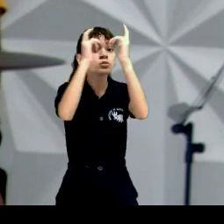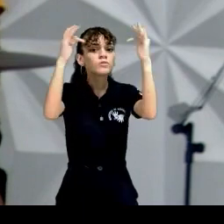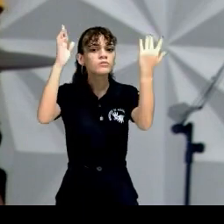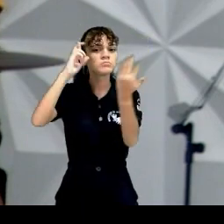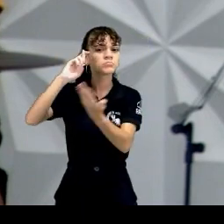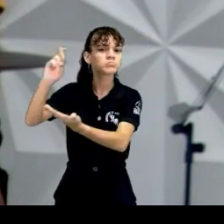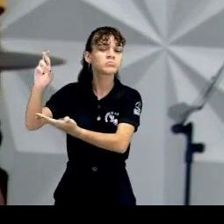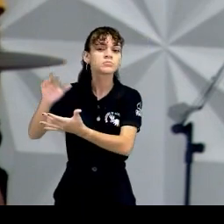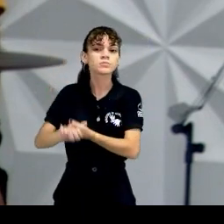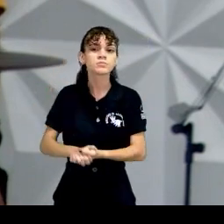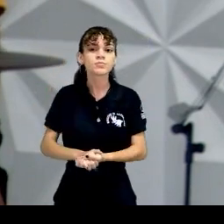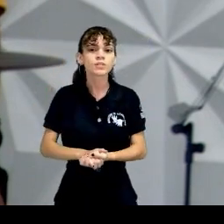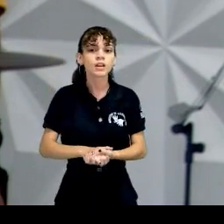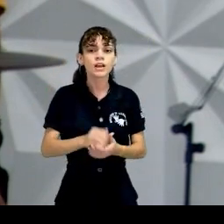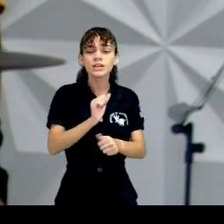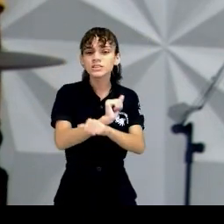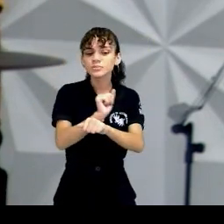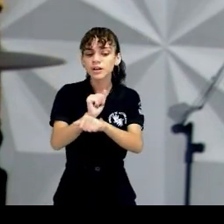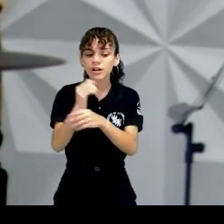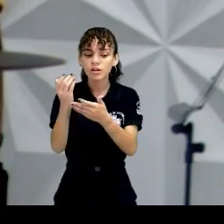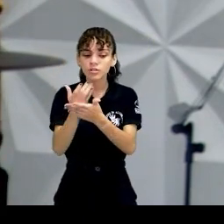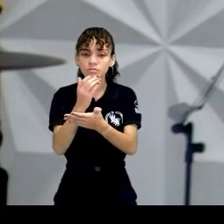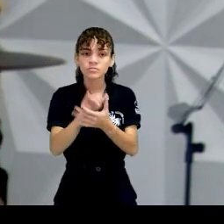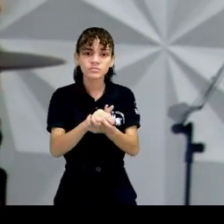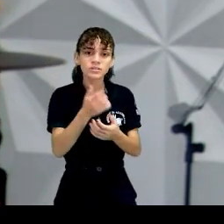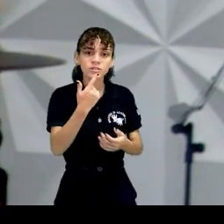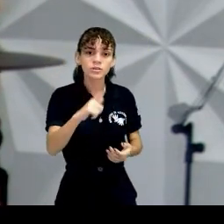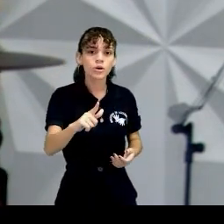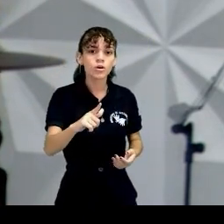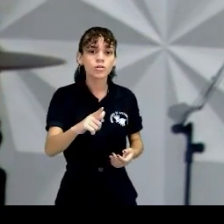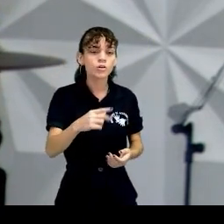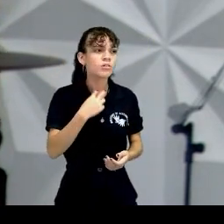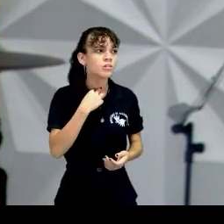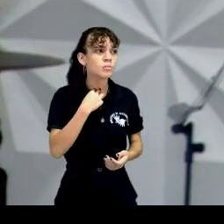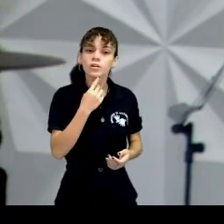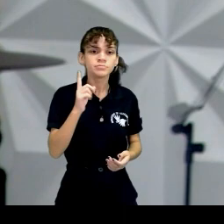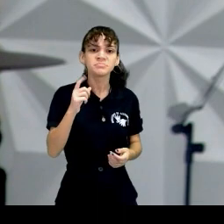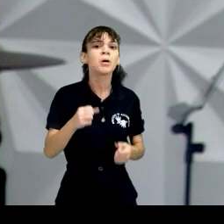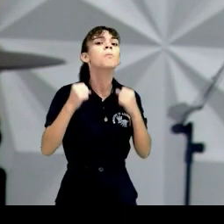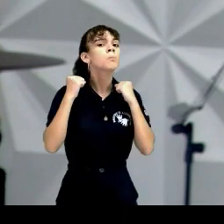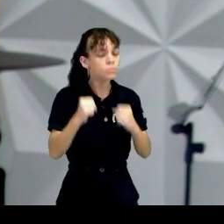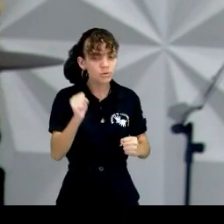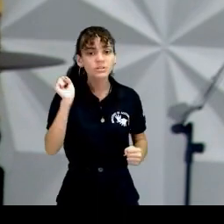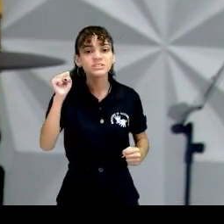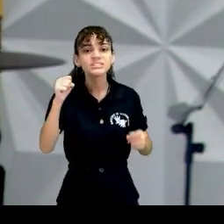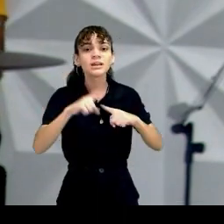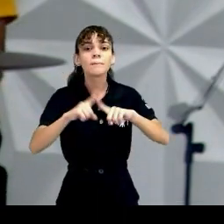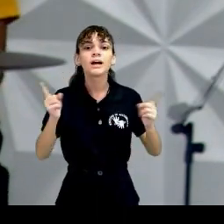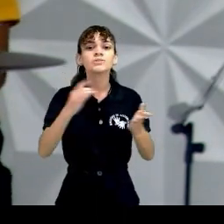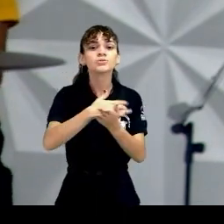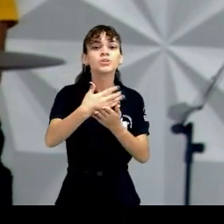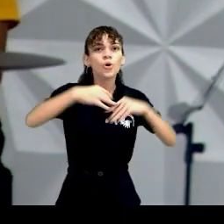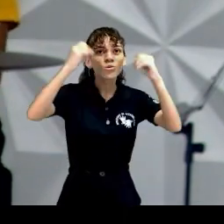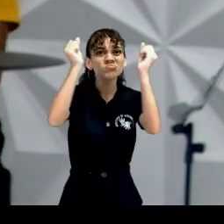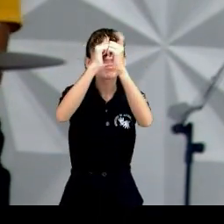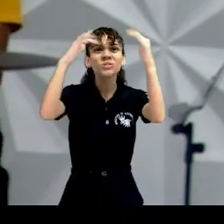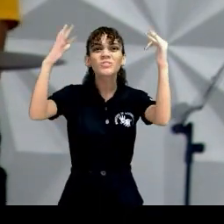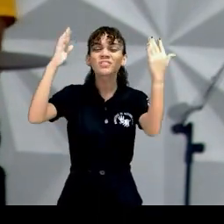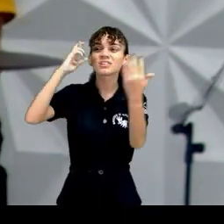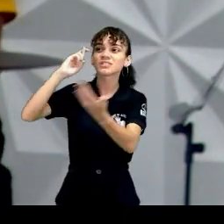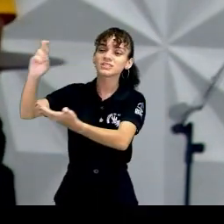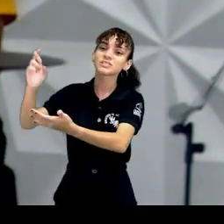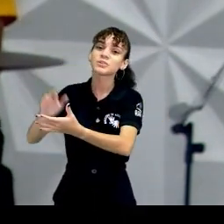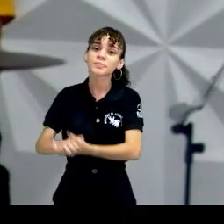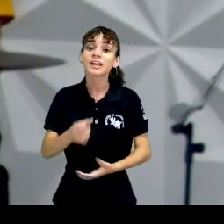claro que é possível, mas comece a glorificar a Deus agora. Ainda que a cura tenha surgido, ainda que o problema tenha sido resolvido,